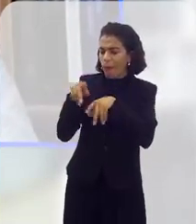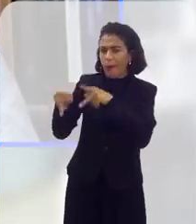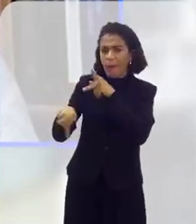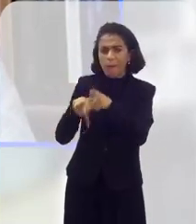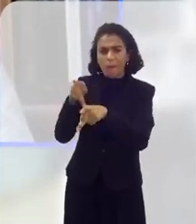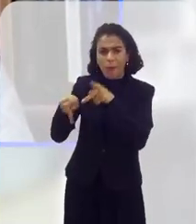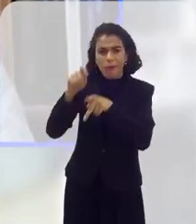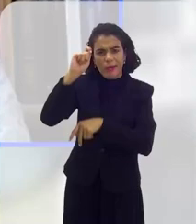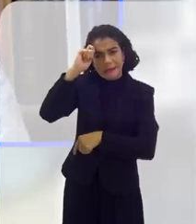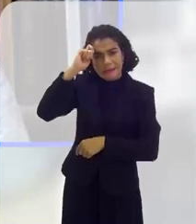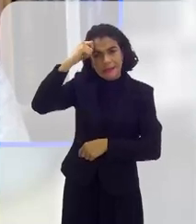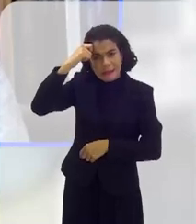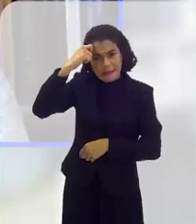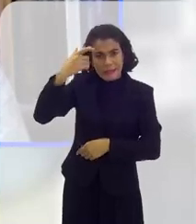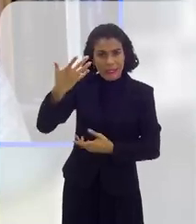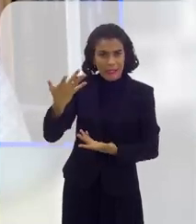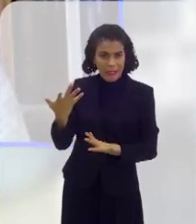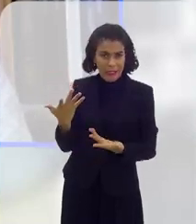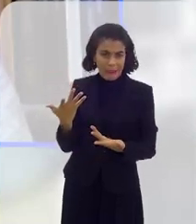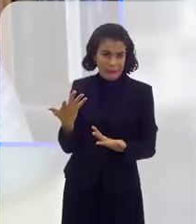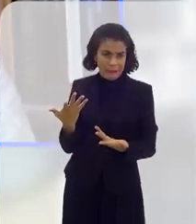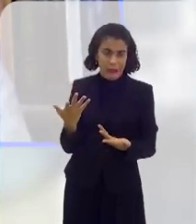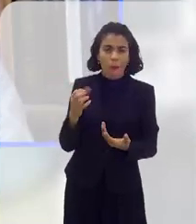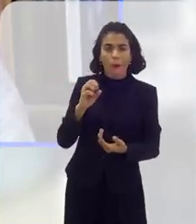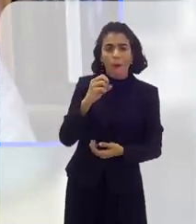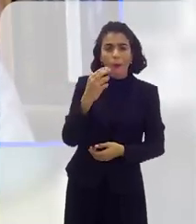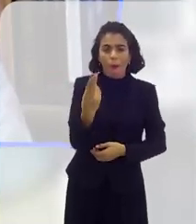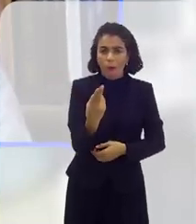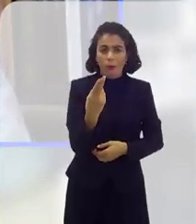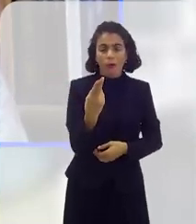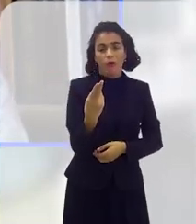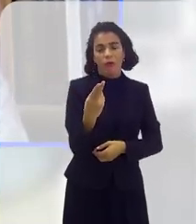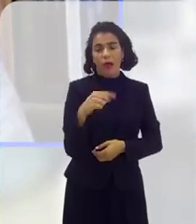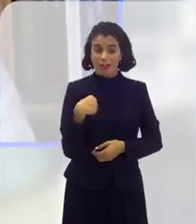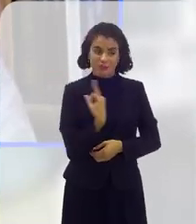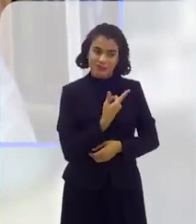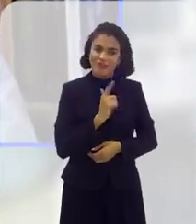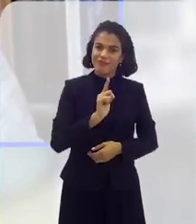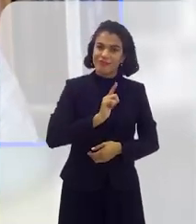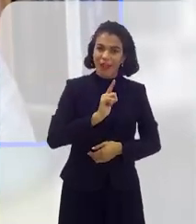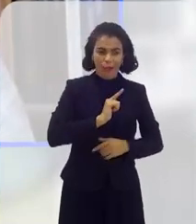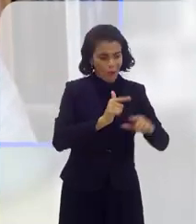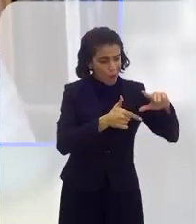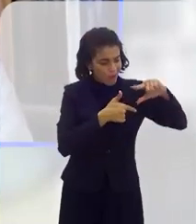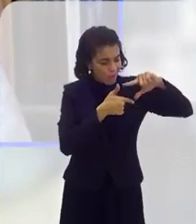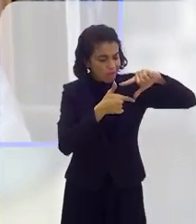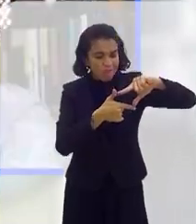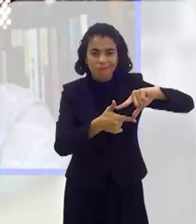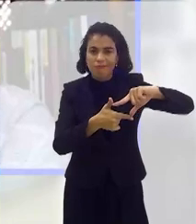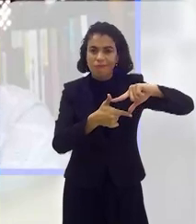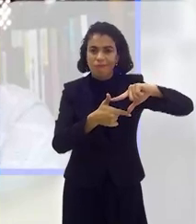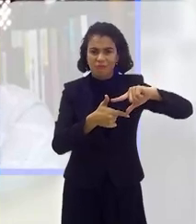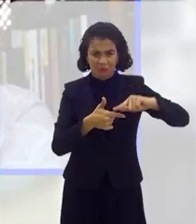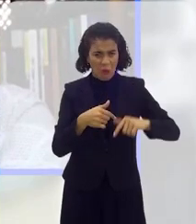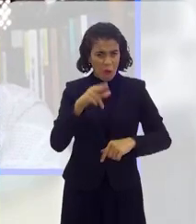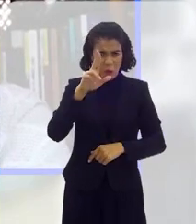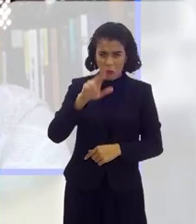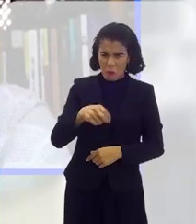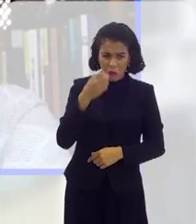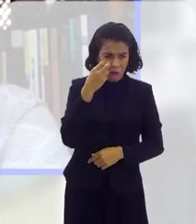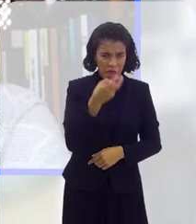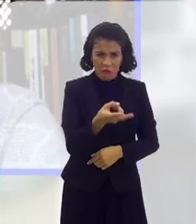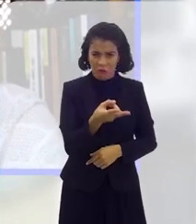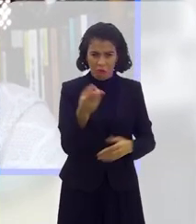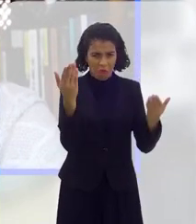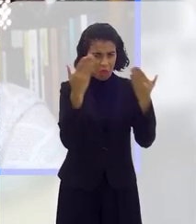por uma população de pessoas pretas, a gente tem essa tradição, né? E eu nunca